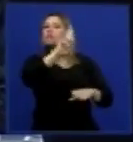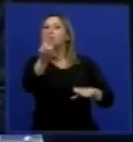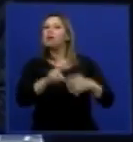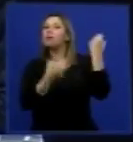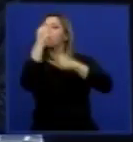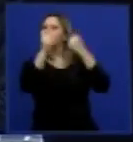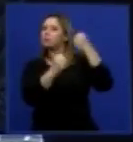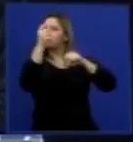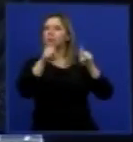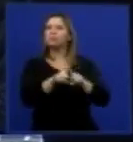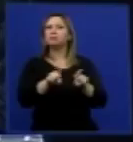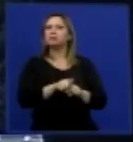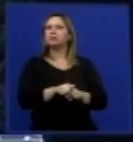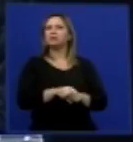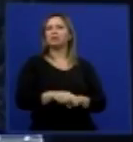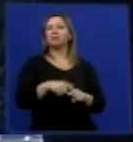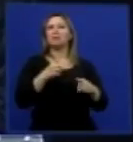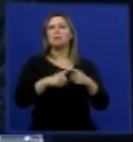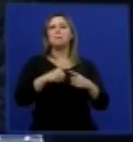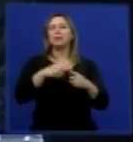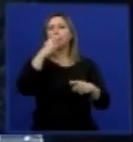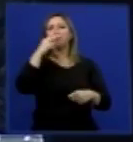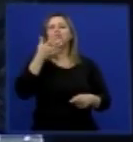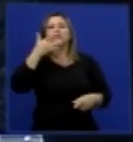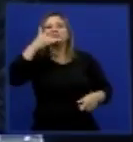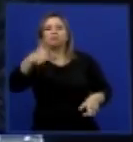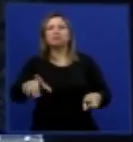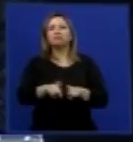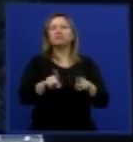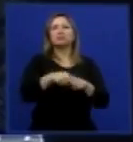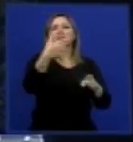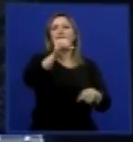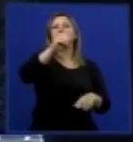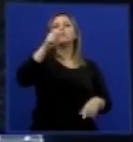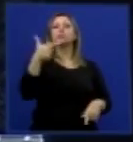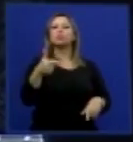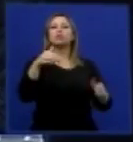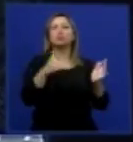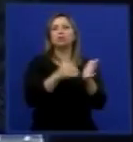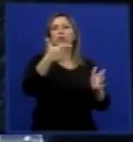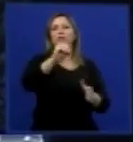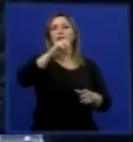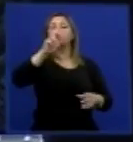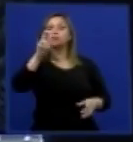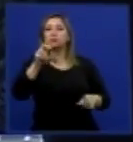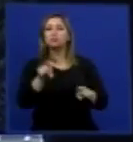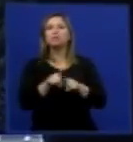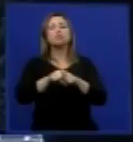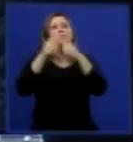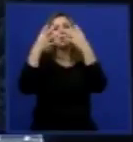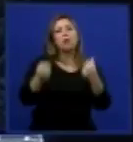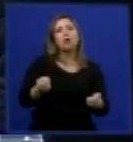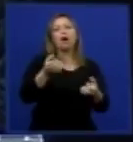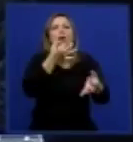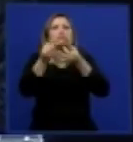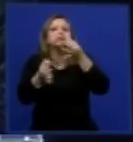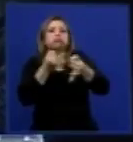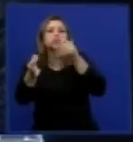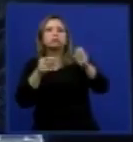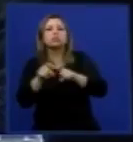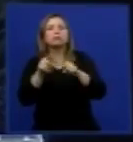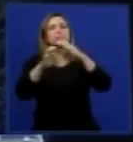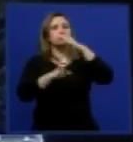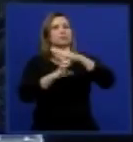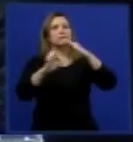empresas omitindo que se recusou no período de 2002 a 2005 a nele aceitar os registros das